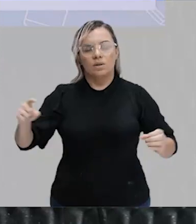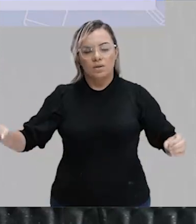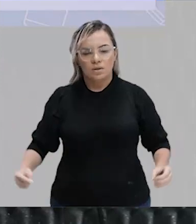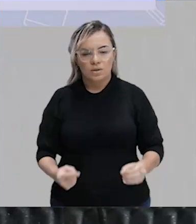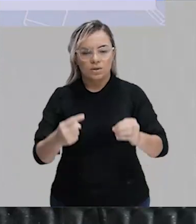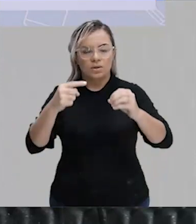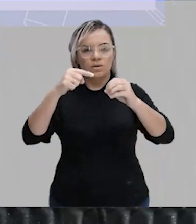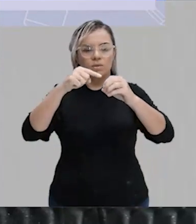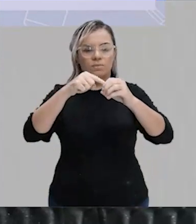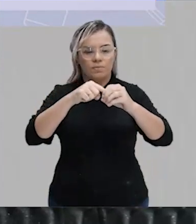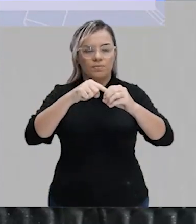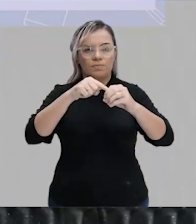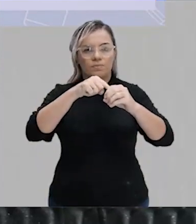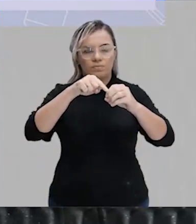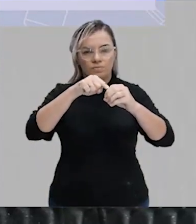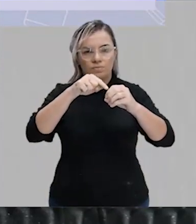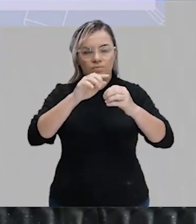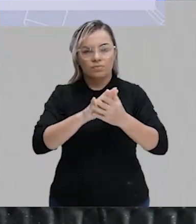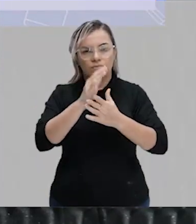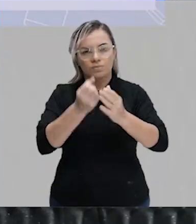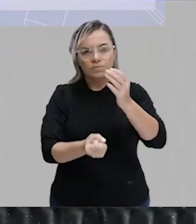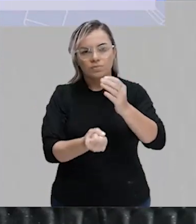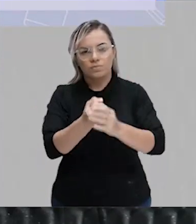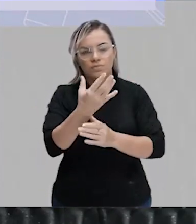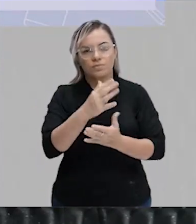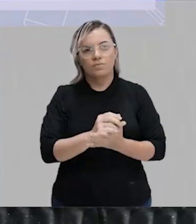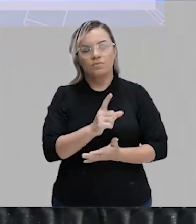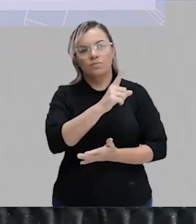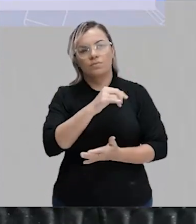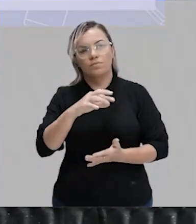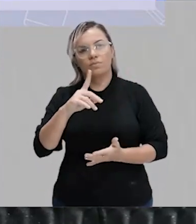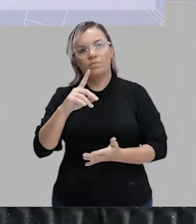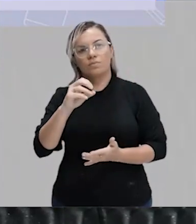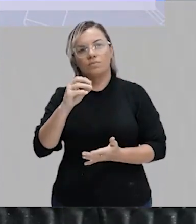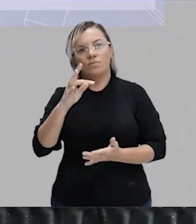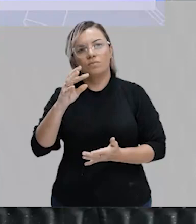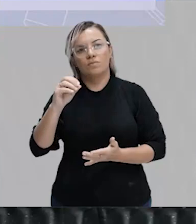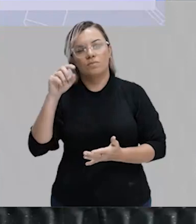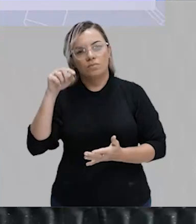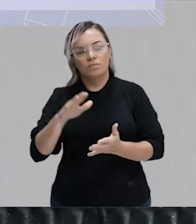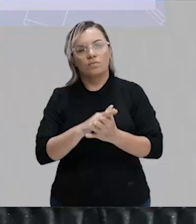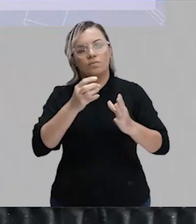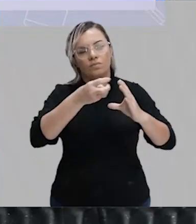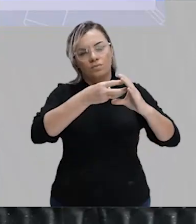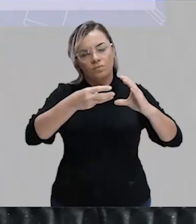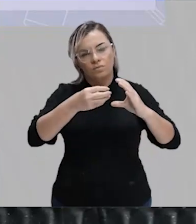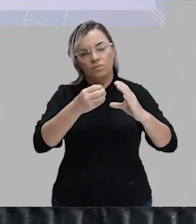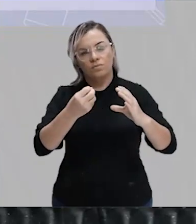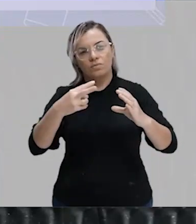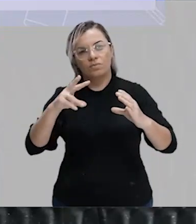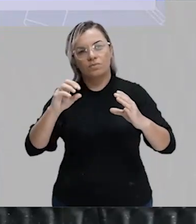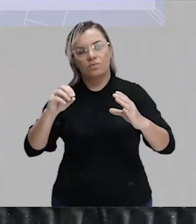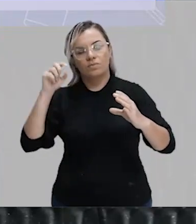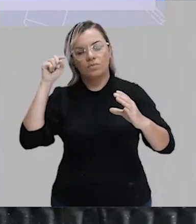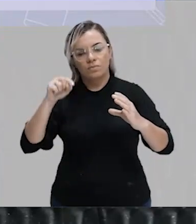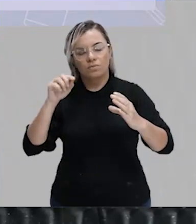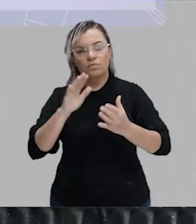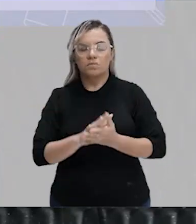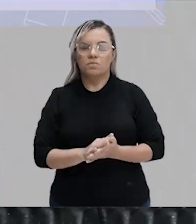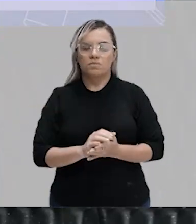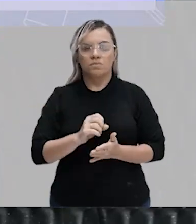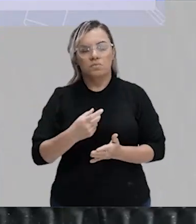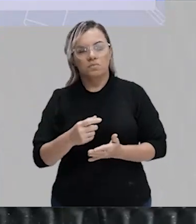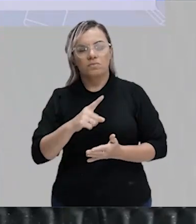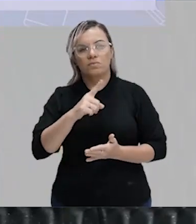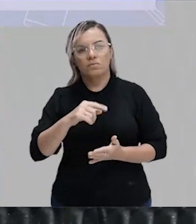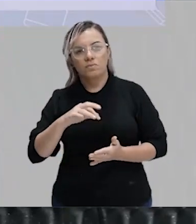pelo espermatozoide, se forma o zigoto, que é também chamado de célula-ovo, tá? Esse ovo, ou